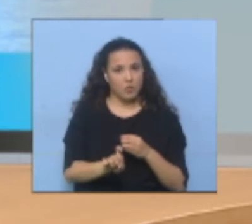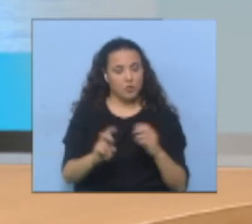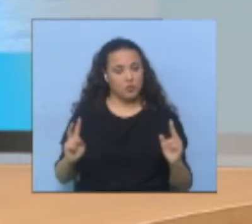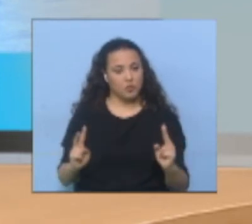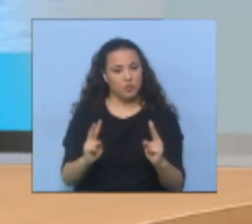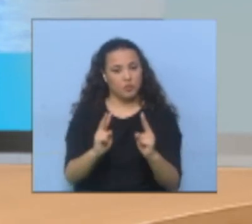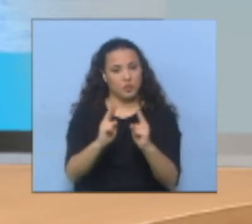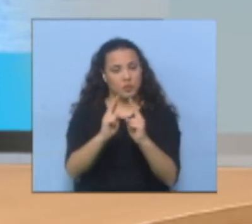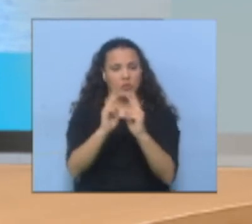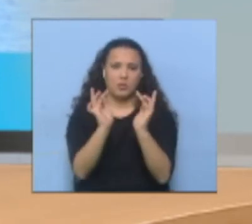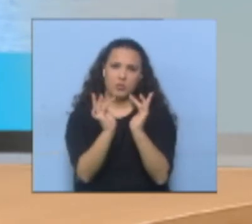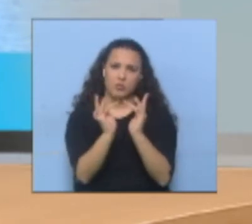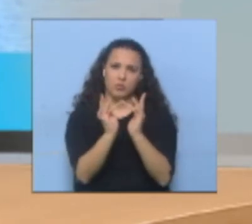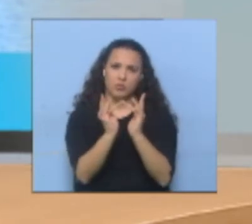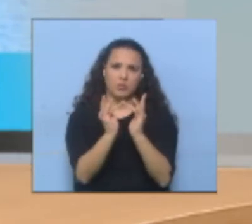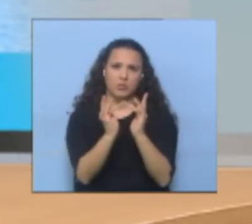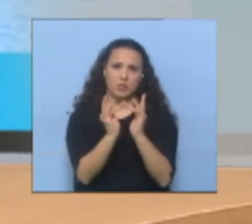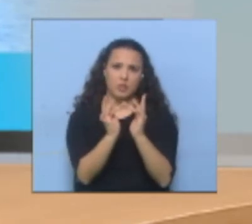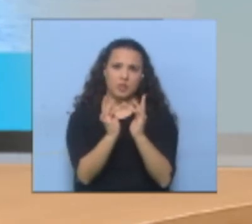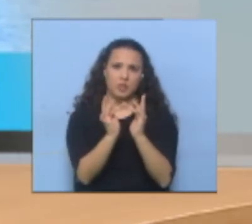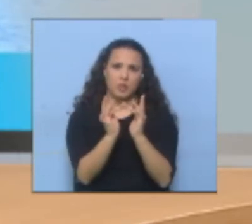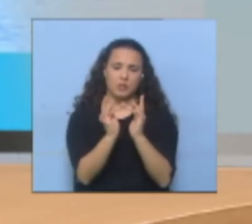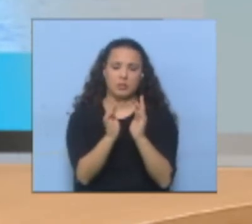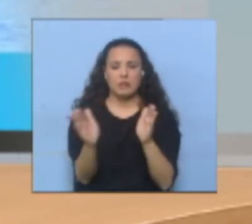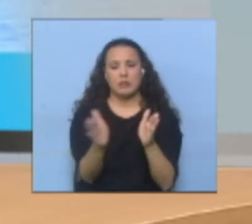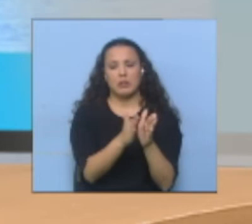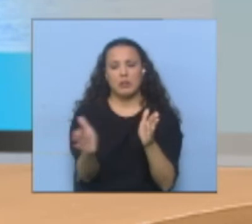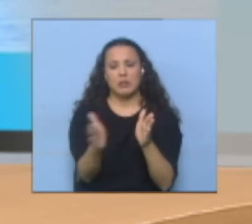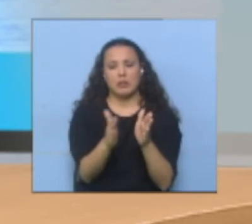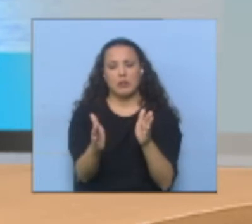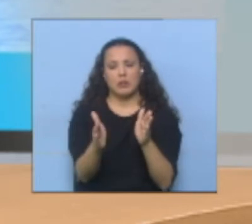encontros, os contactos estabelecidos entre os buyers convidados